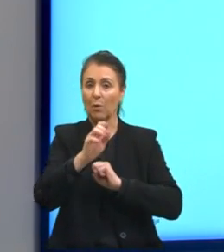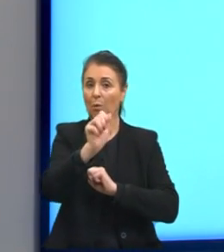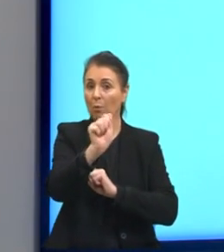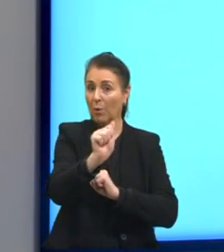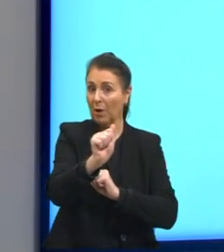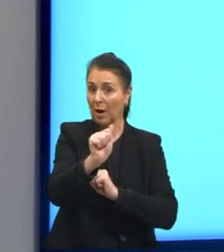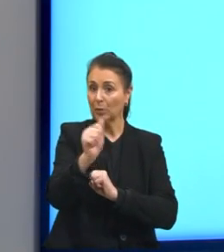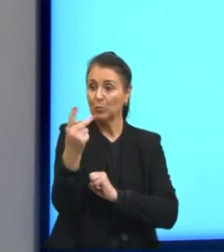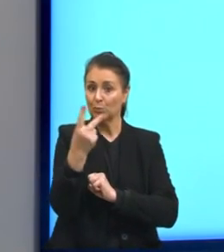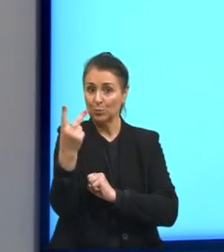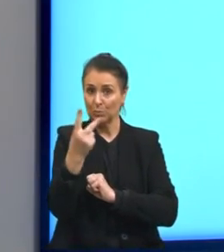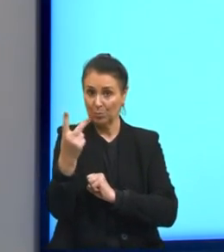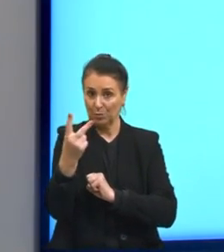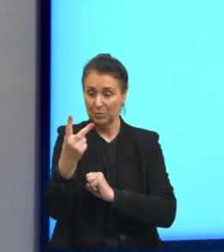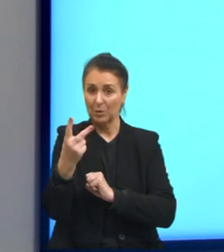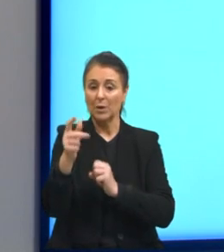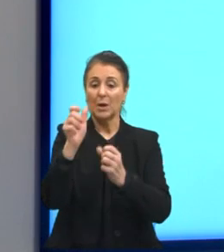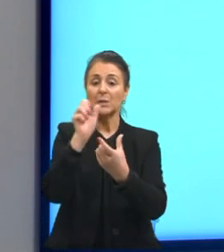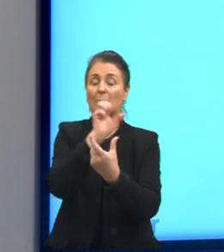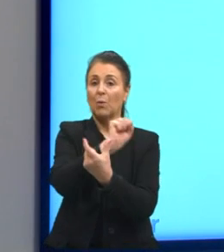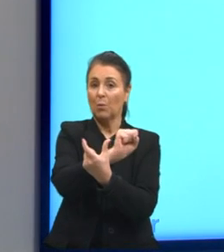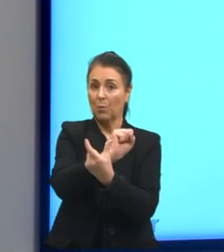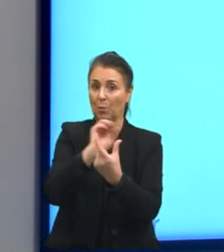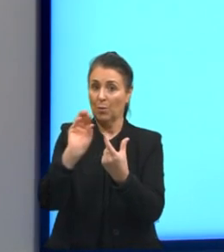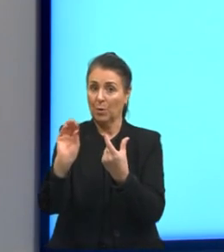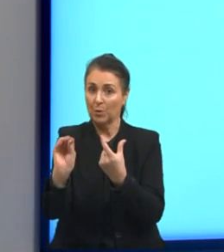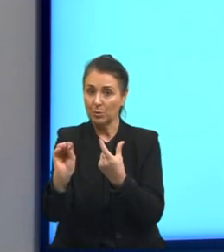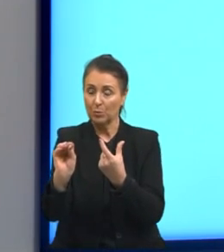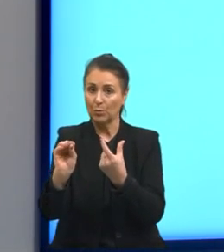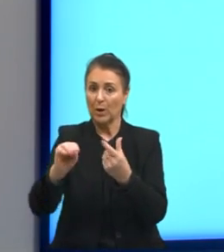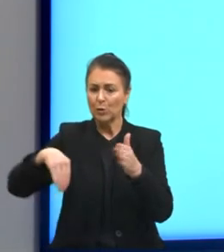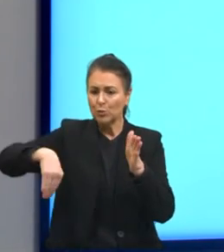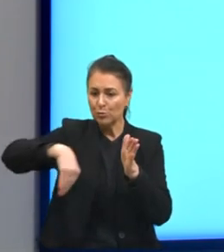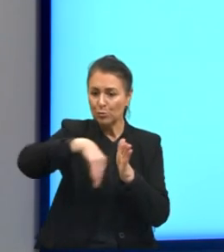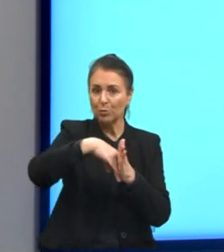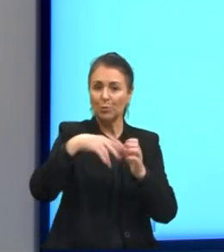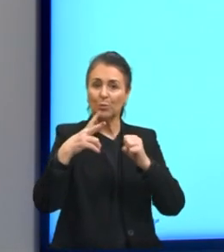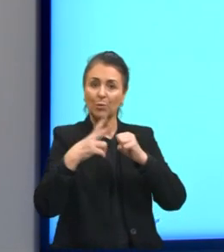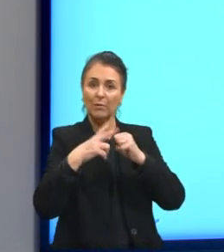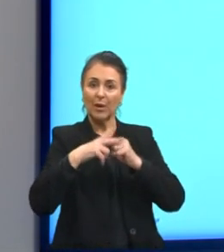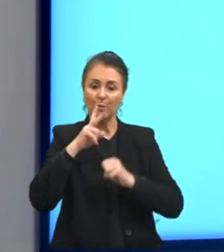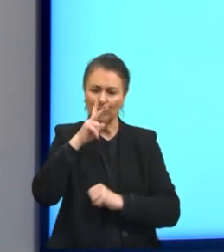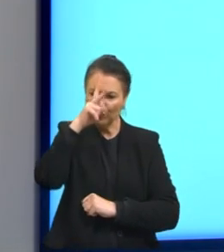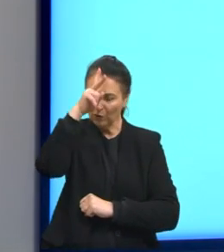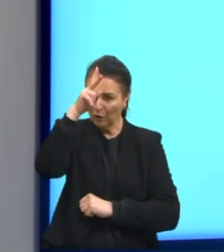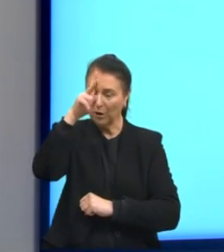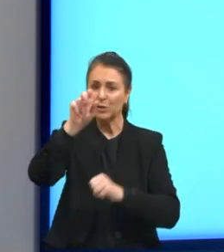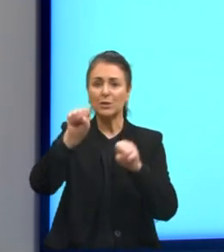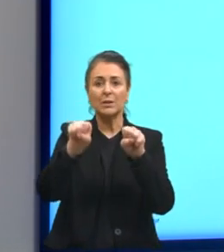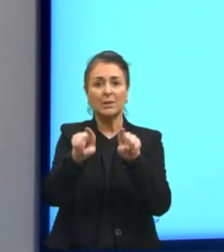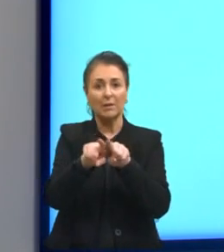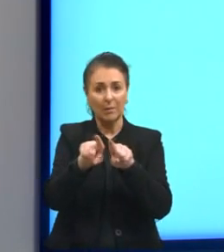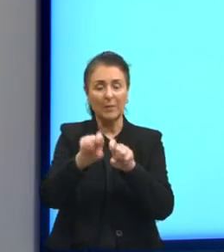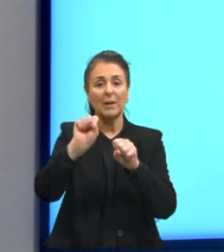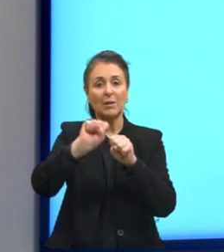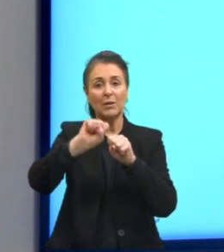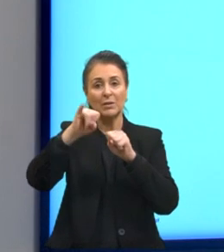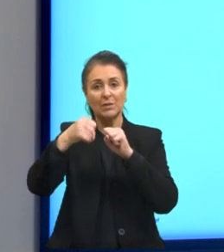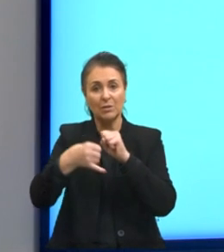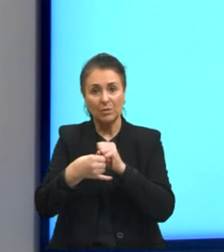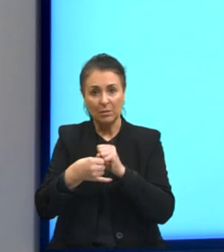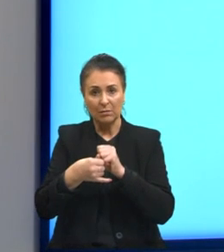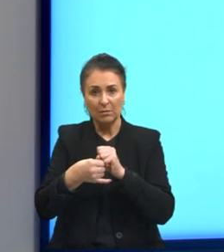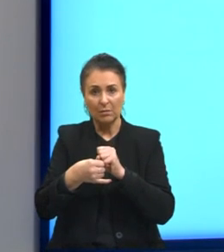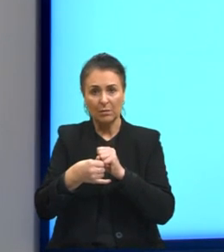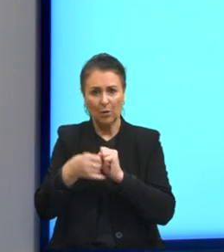aqui nos dois casos, são artigos. Chutou é verbo e forte também é adjetivo. Mas, desse jeito, dá para entender